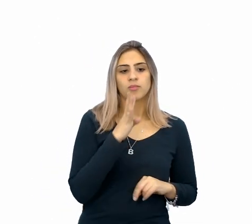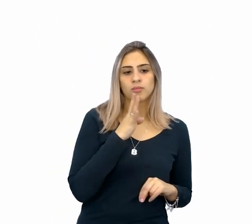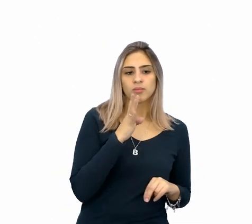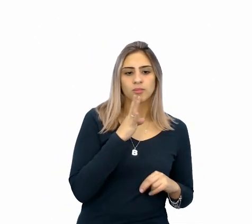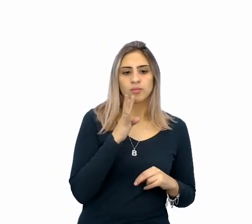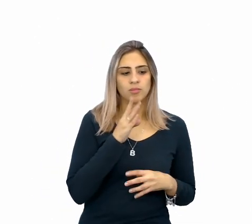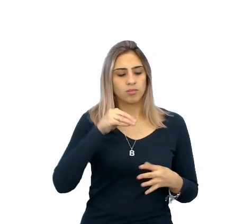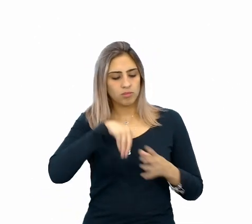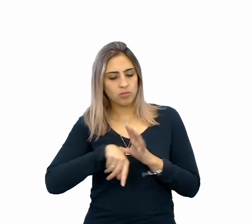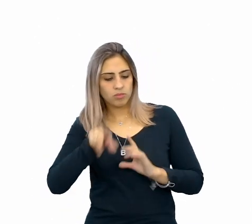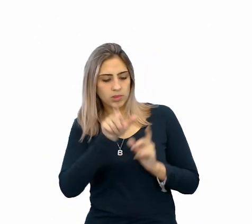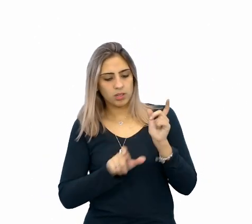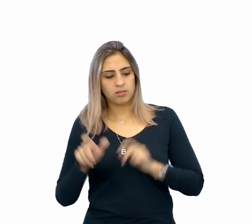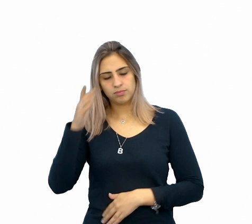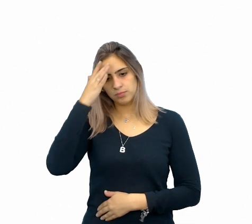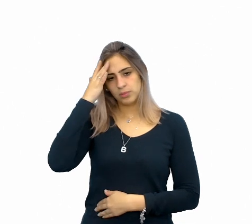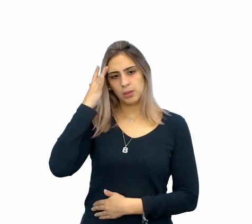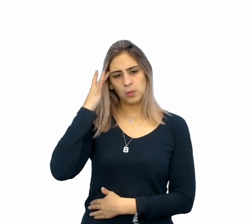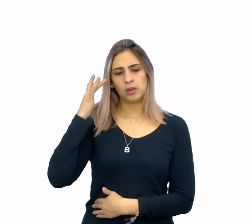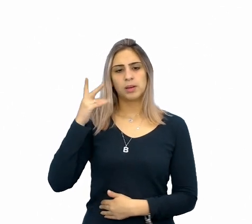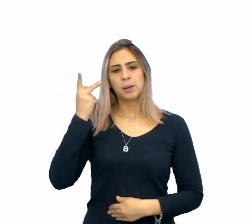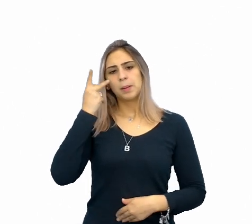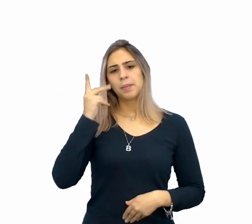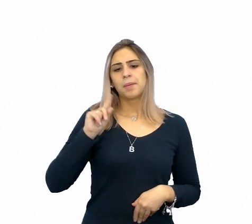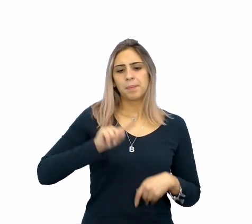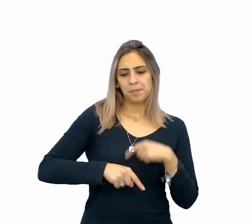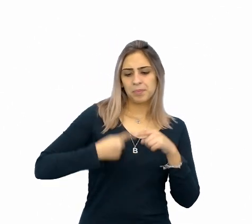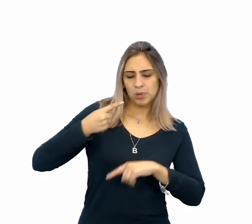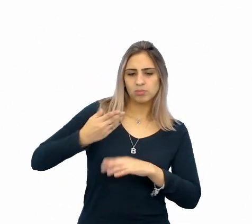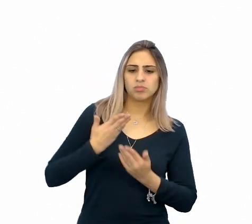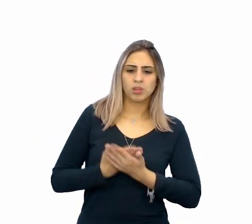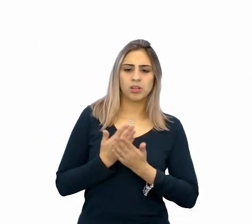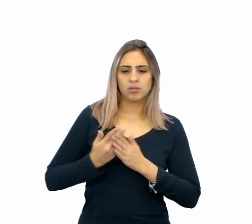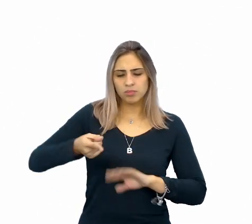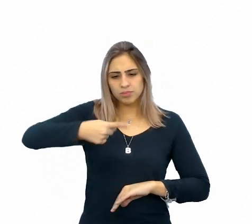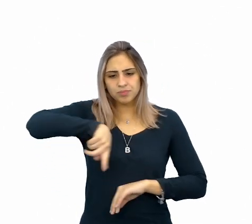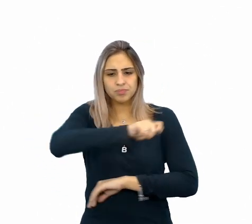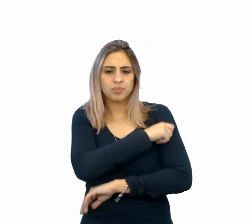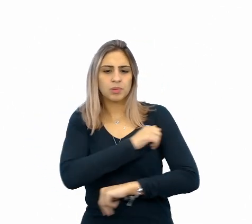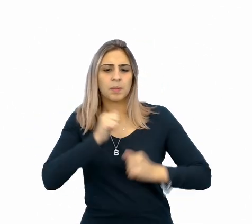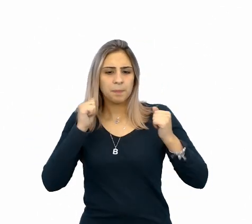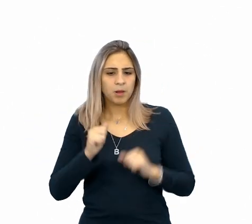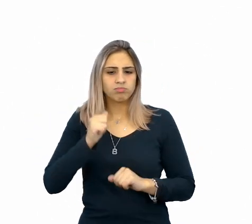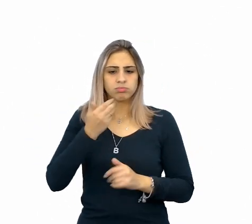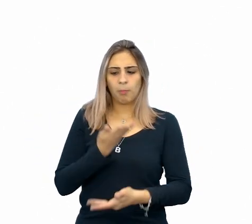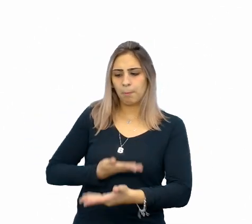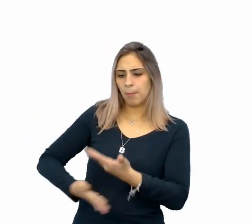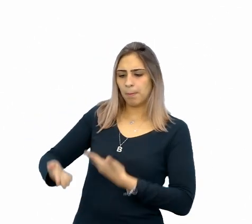conhecimento dessas pessoas, para que, numa próxima aula, os estudantes possam compartilhar com os